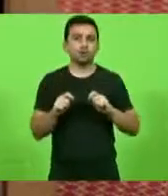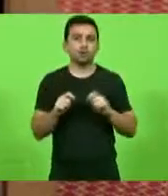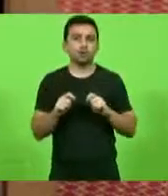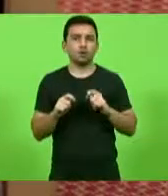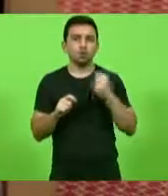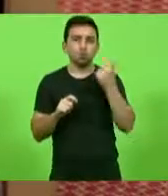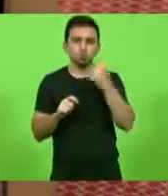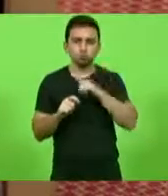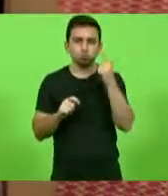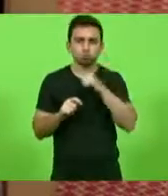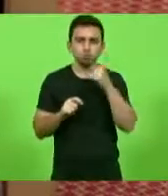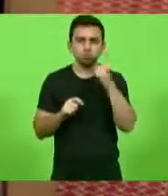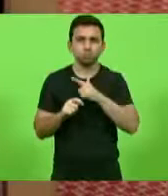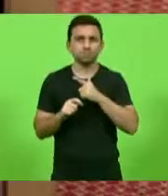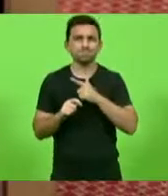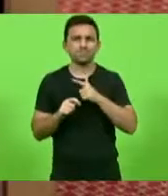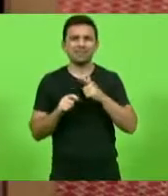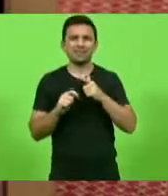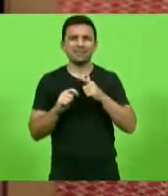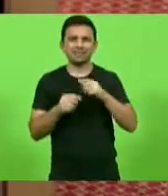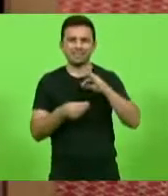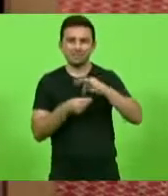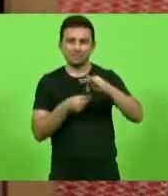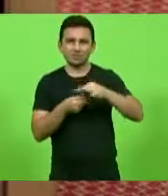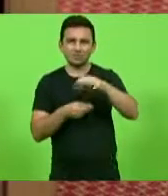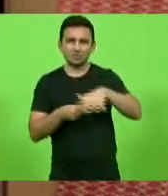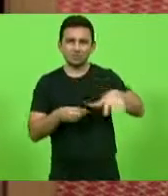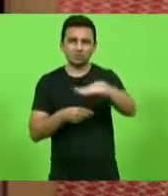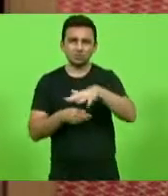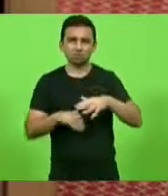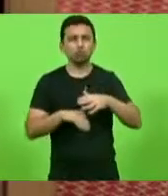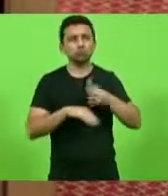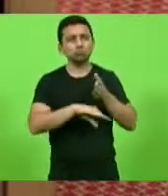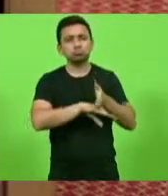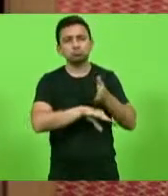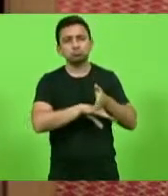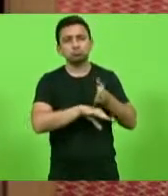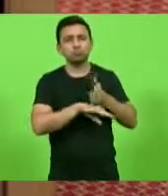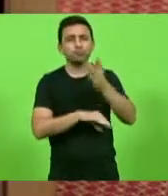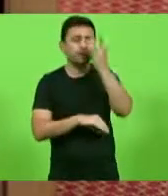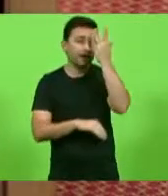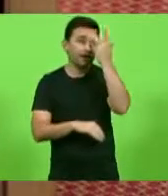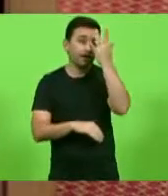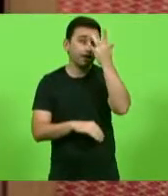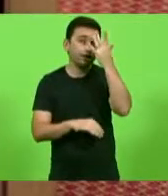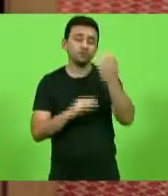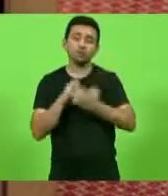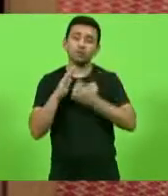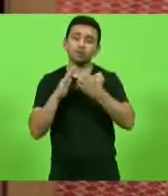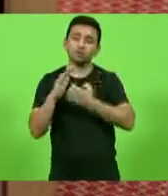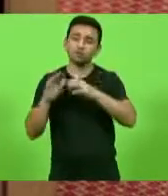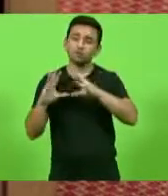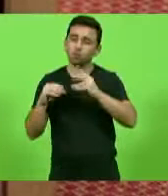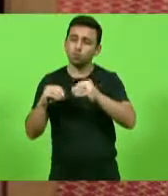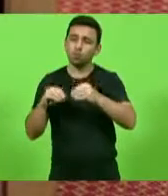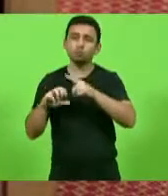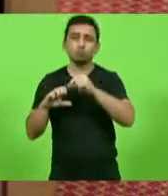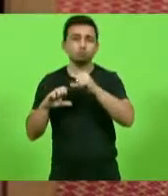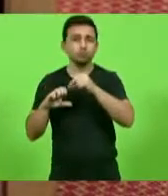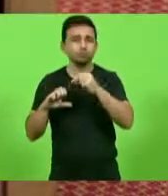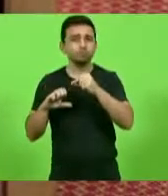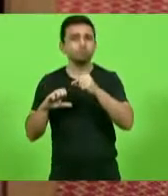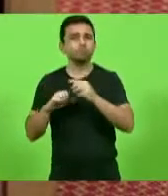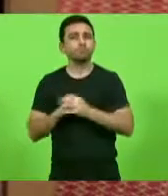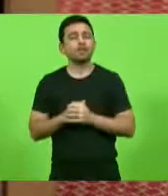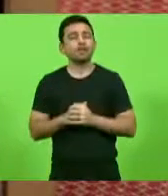tornar essas instituições acessíveis para o empreendedor. Então, essa questão que eu